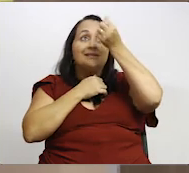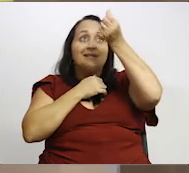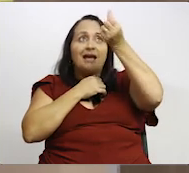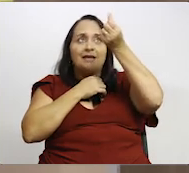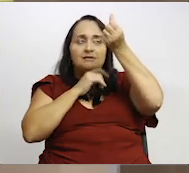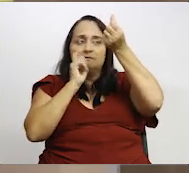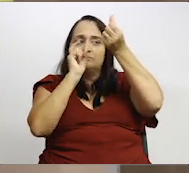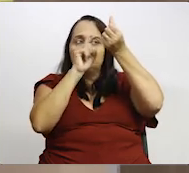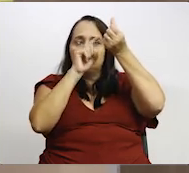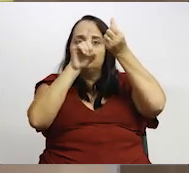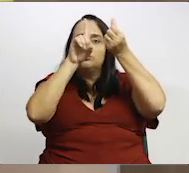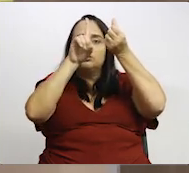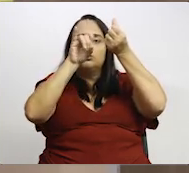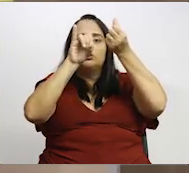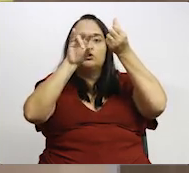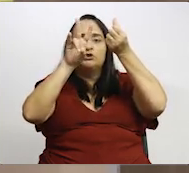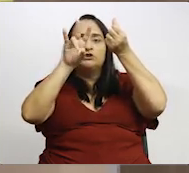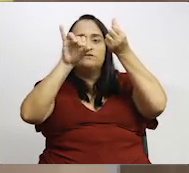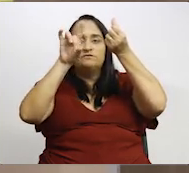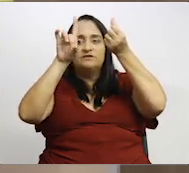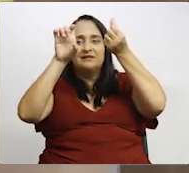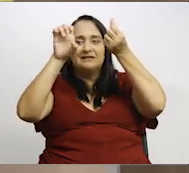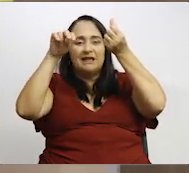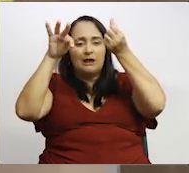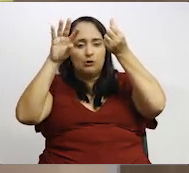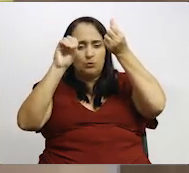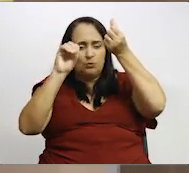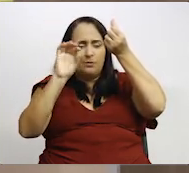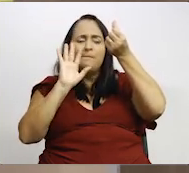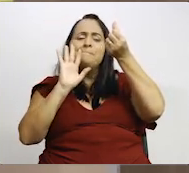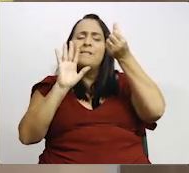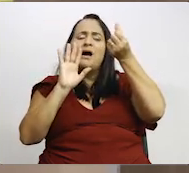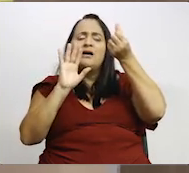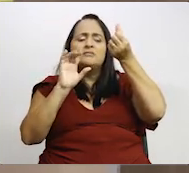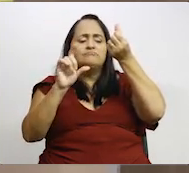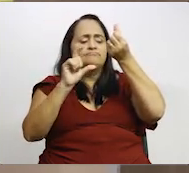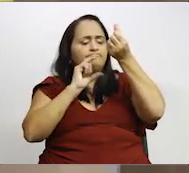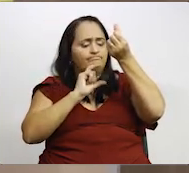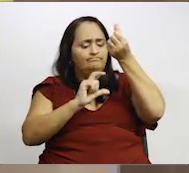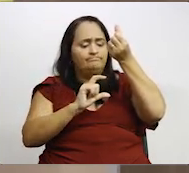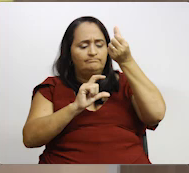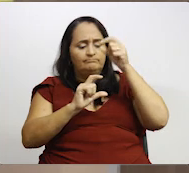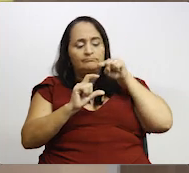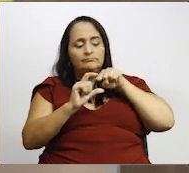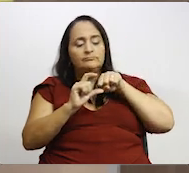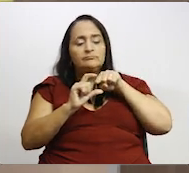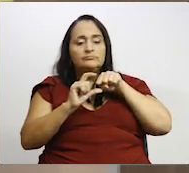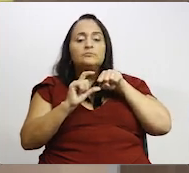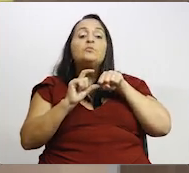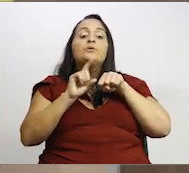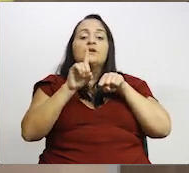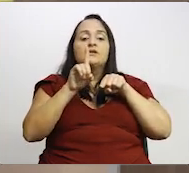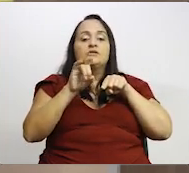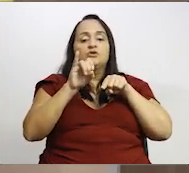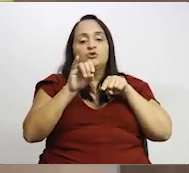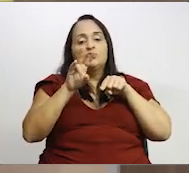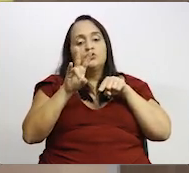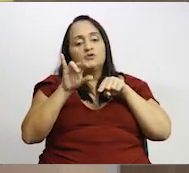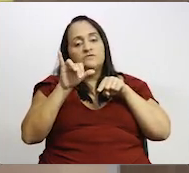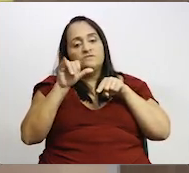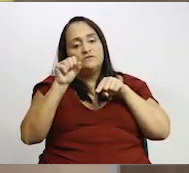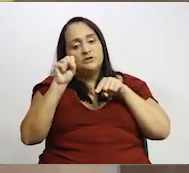chocolates. É o todo. E o divisor é por quem eu vou dividir. Então, eu vou dividir